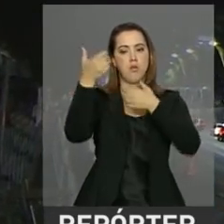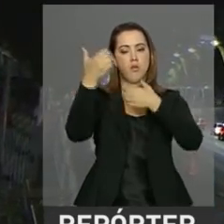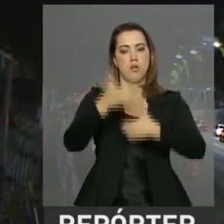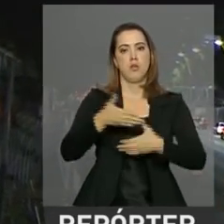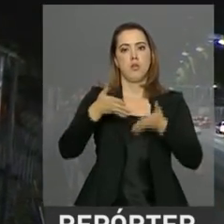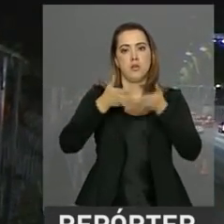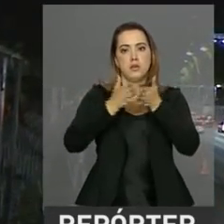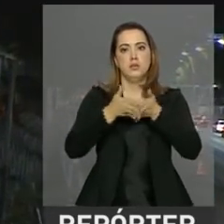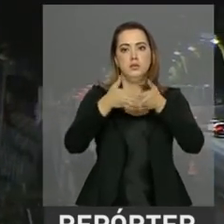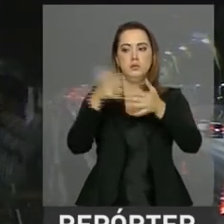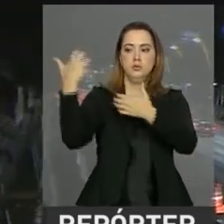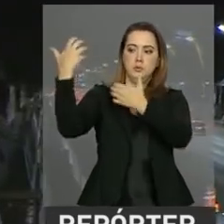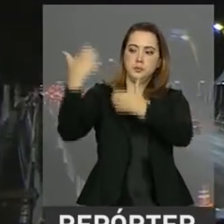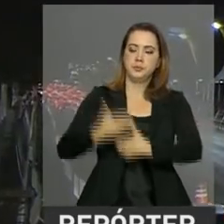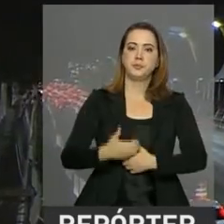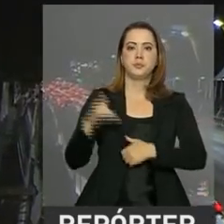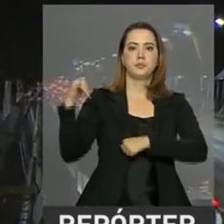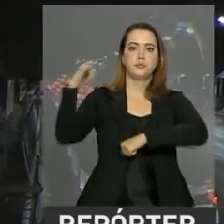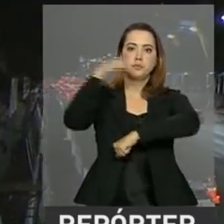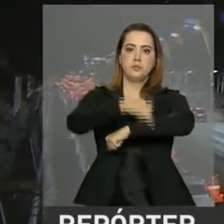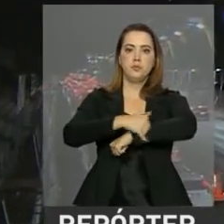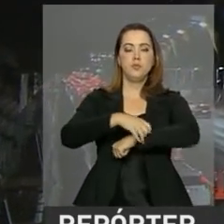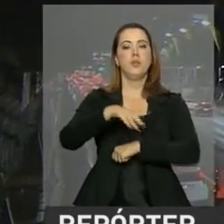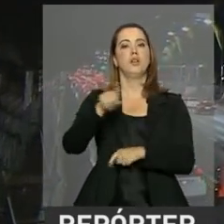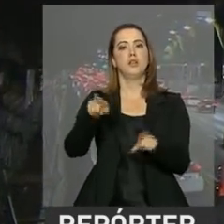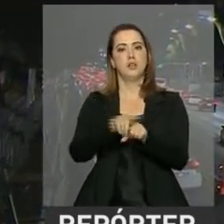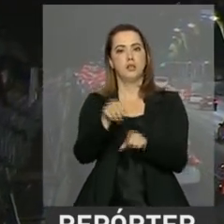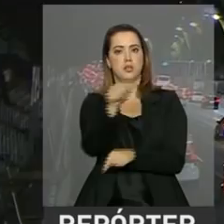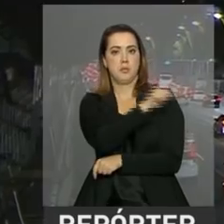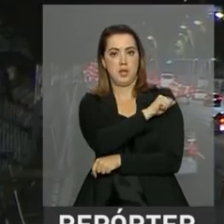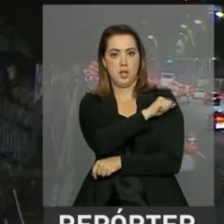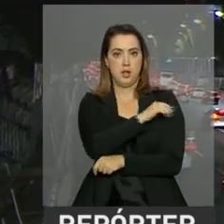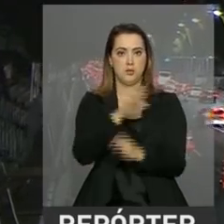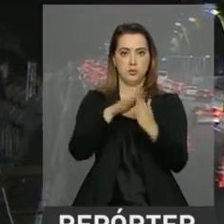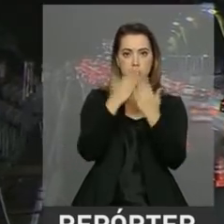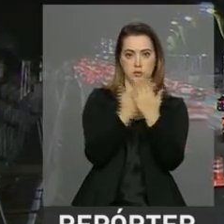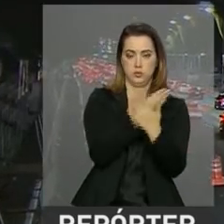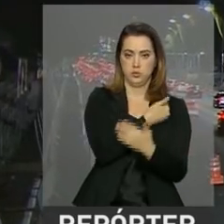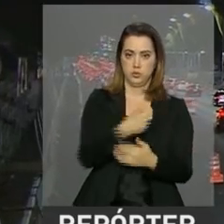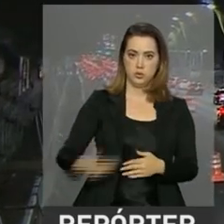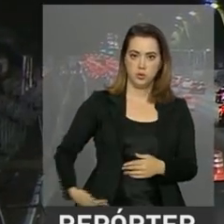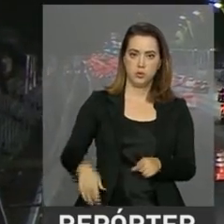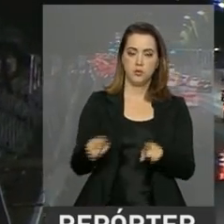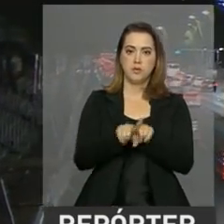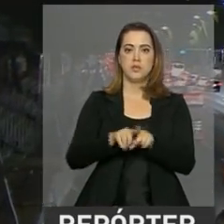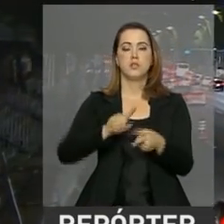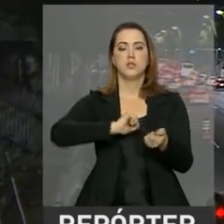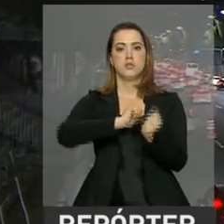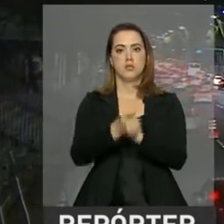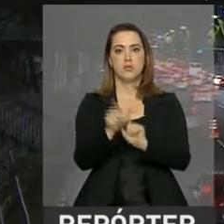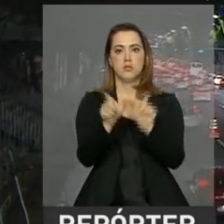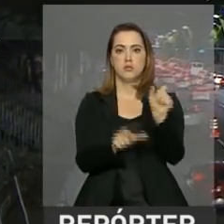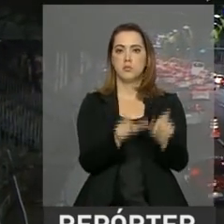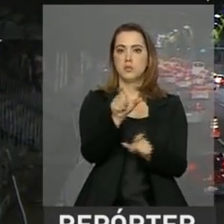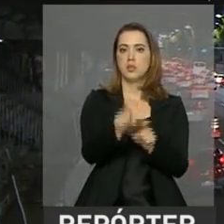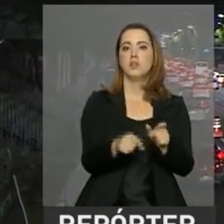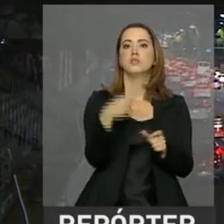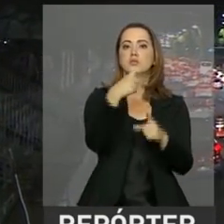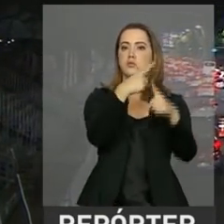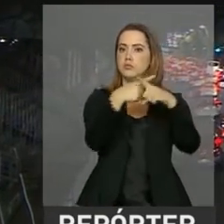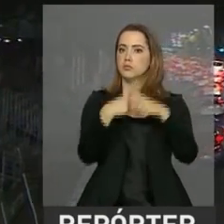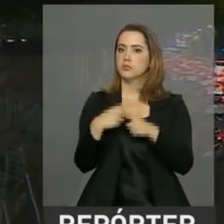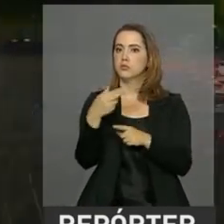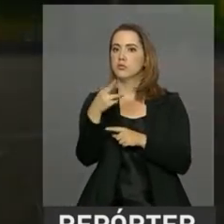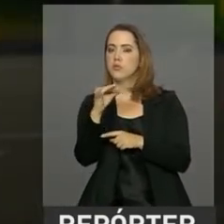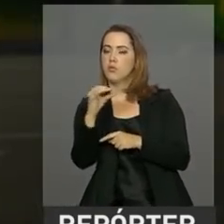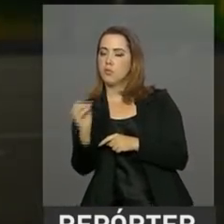e Aeronáutica, crianças de escolas públicas do Distrito Federal e até atletas que participaram dos Jogos Olímpicos do Rio de